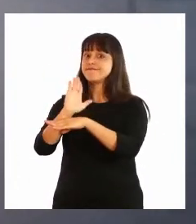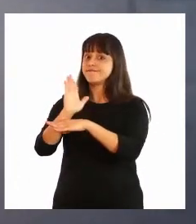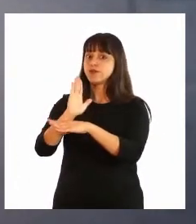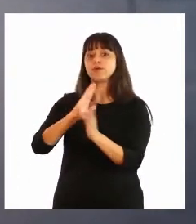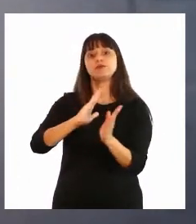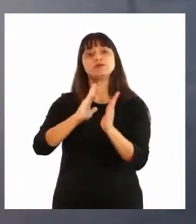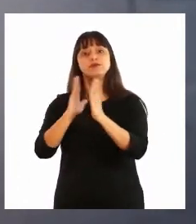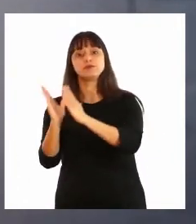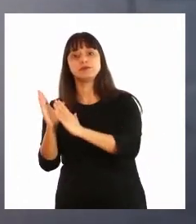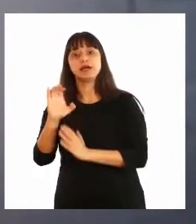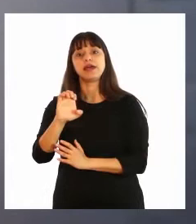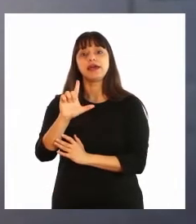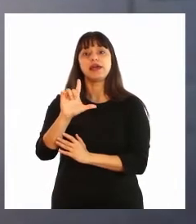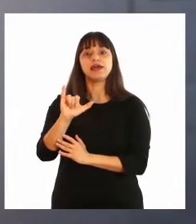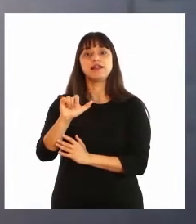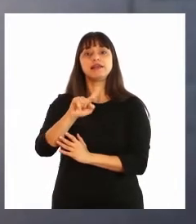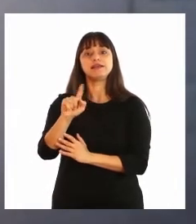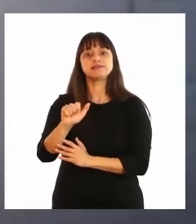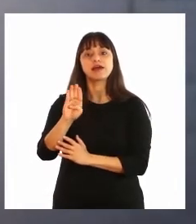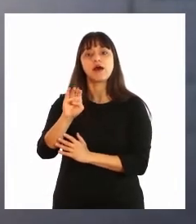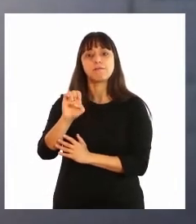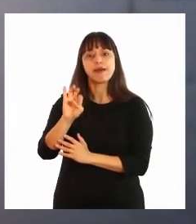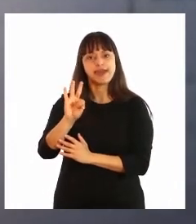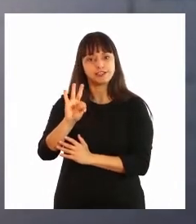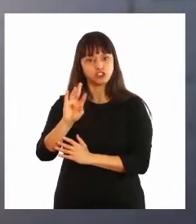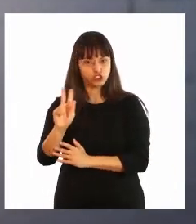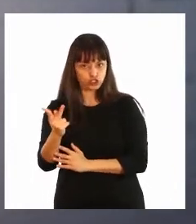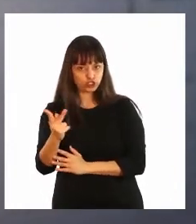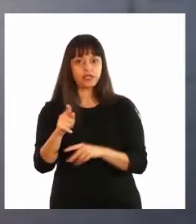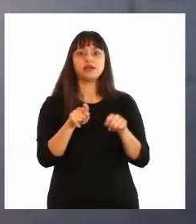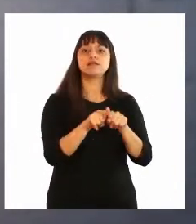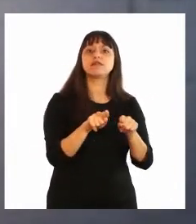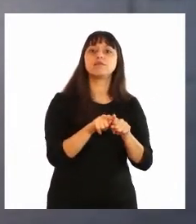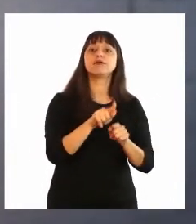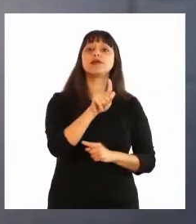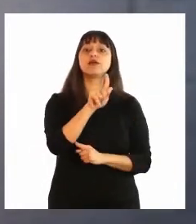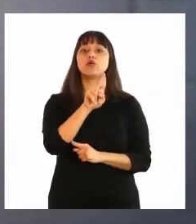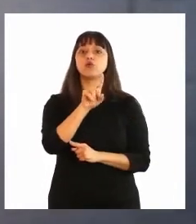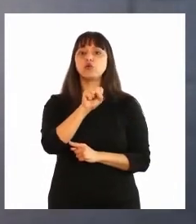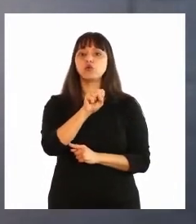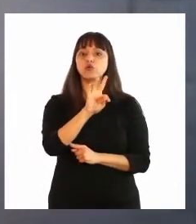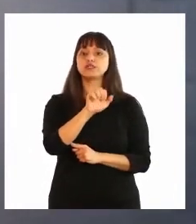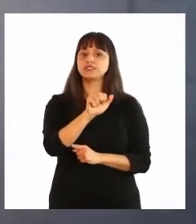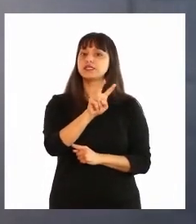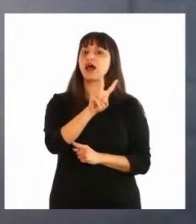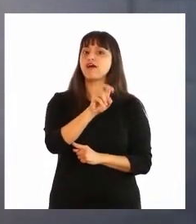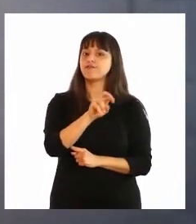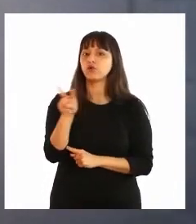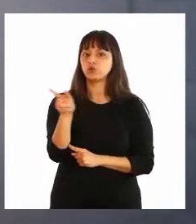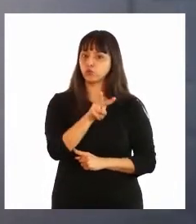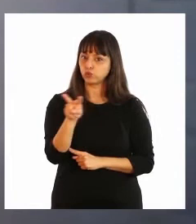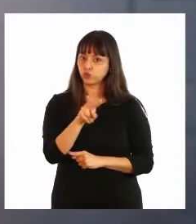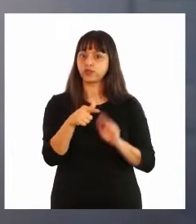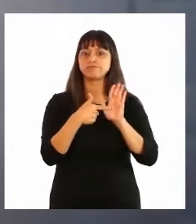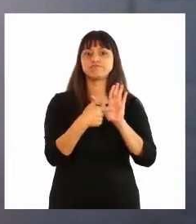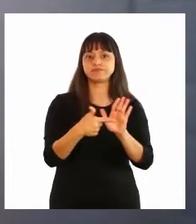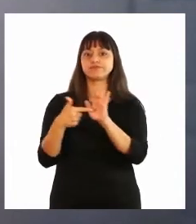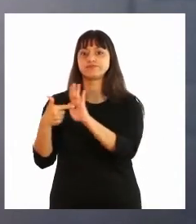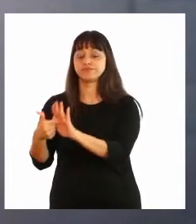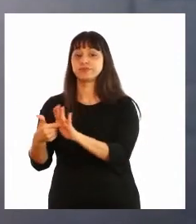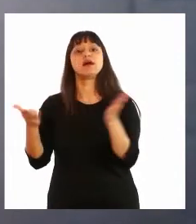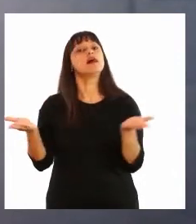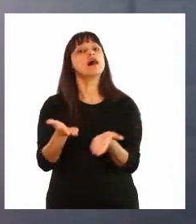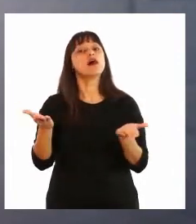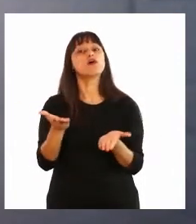Gustavo Caboclo trazem sobre o Bendegó. Eu vou agora pegar carona nessa